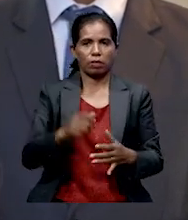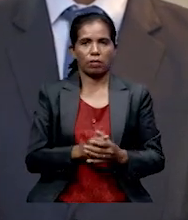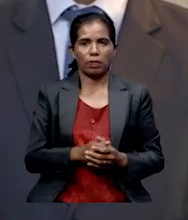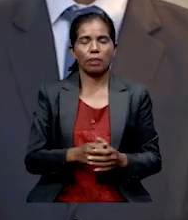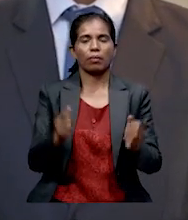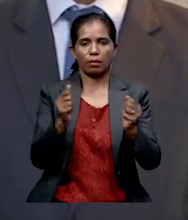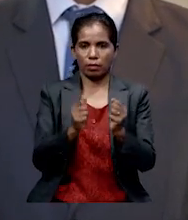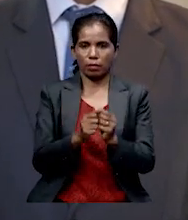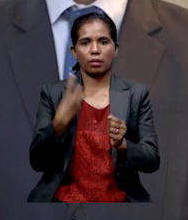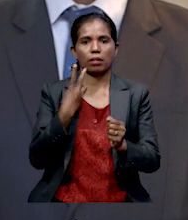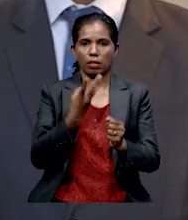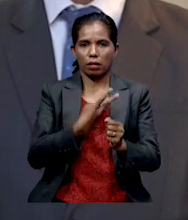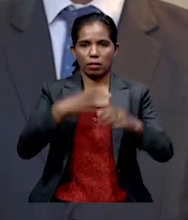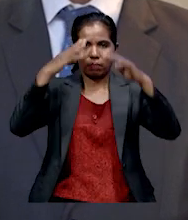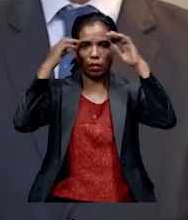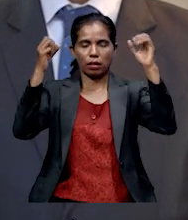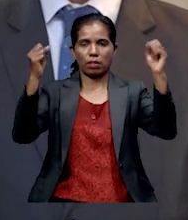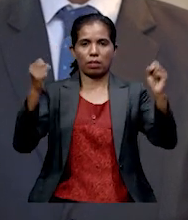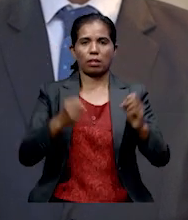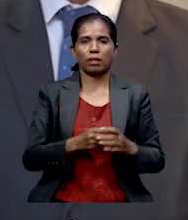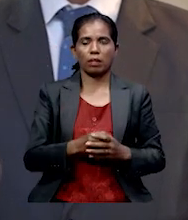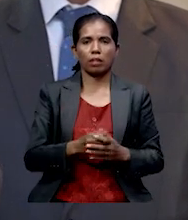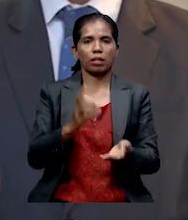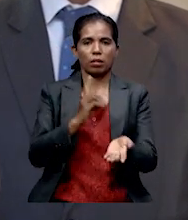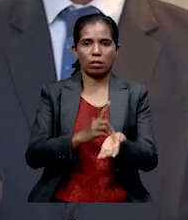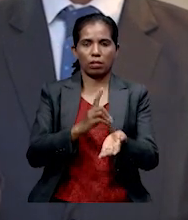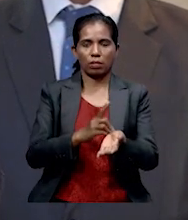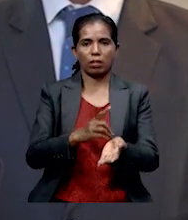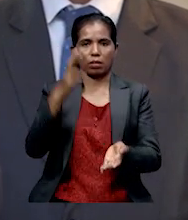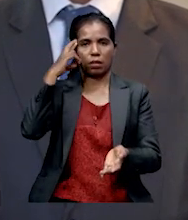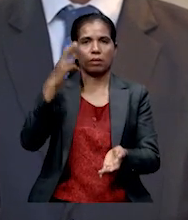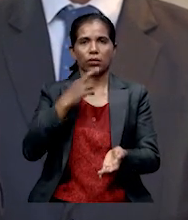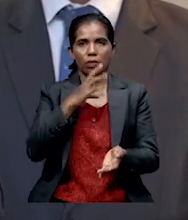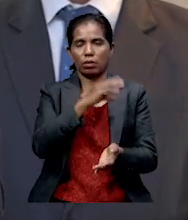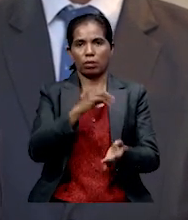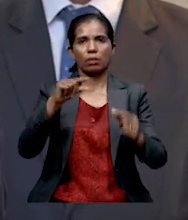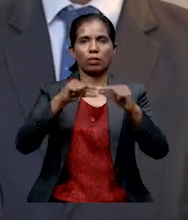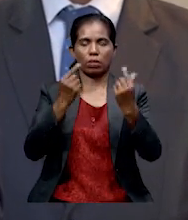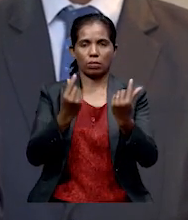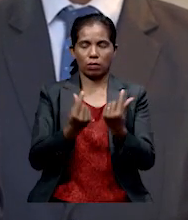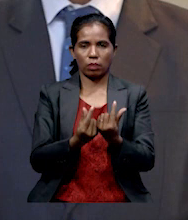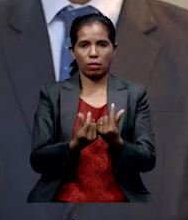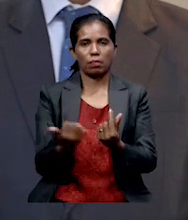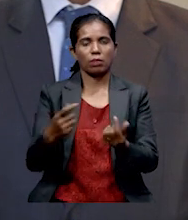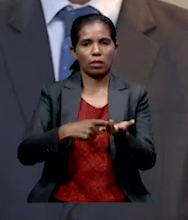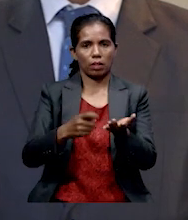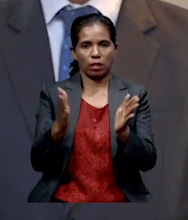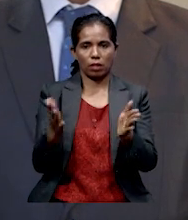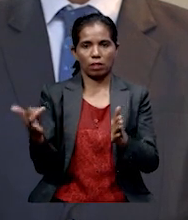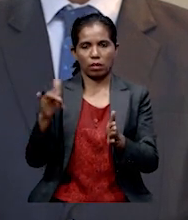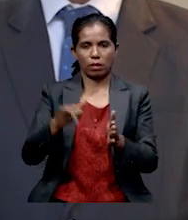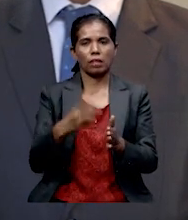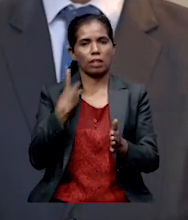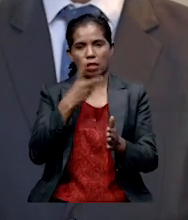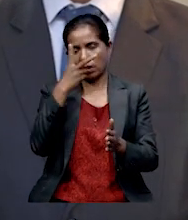ou parte, e tinha presidente da República, Dr. José Ramos Horta, não tinha equipa técnica. Então, isso é uma articulação,